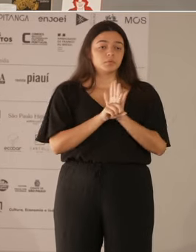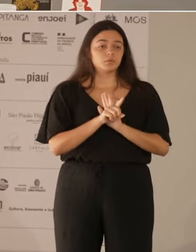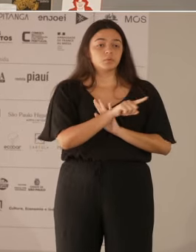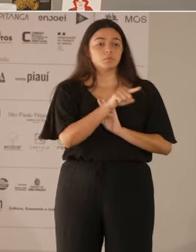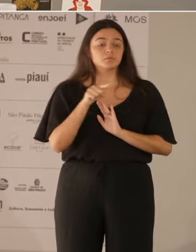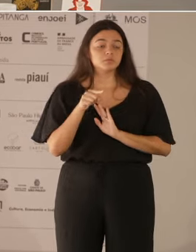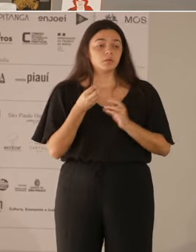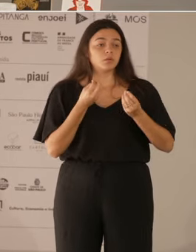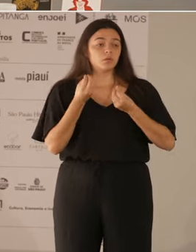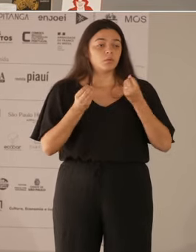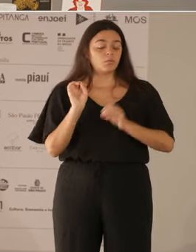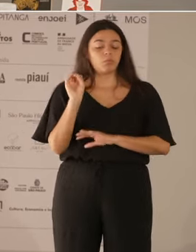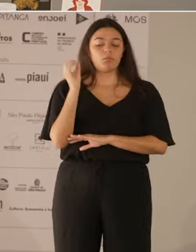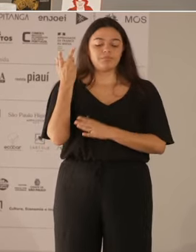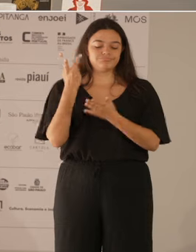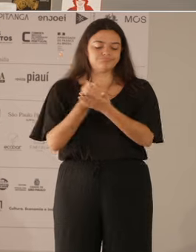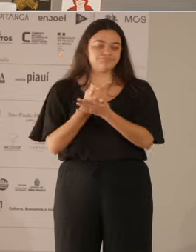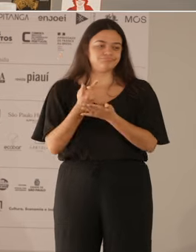começaram a dar errado?